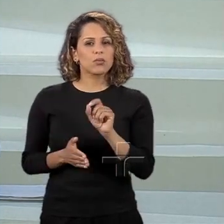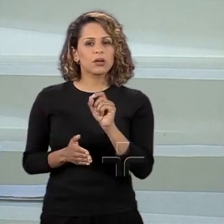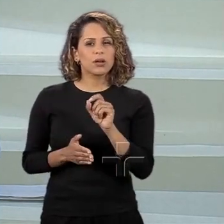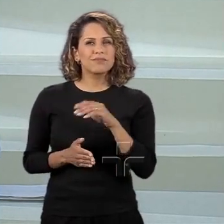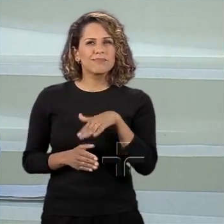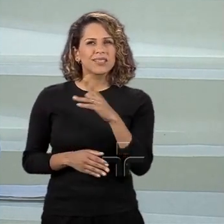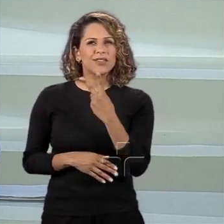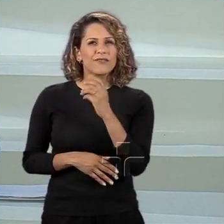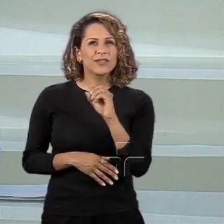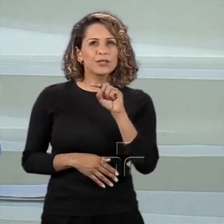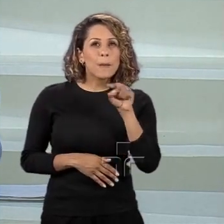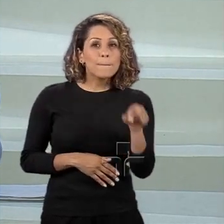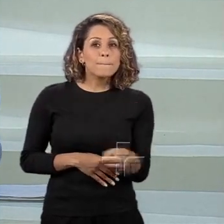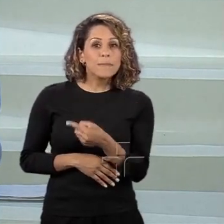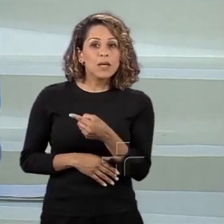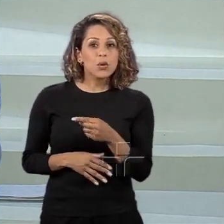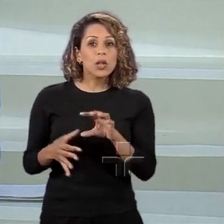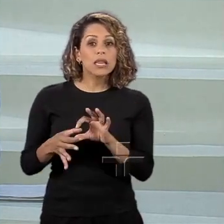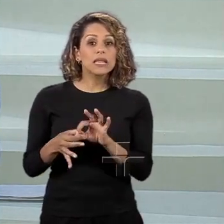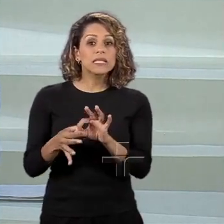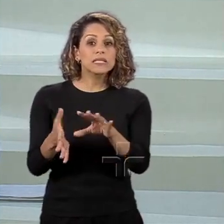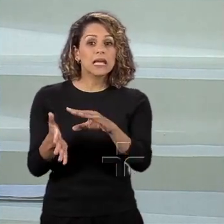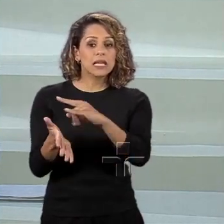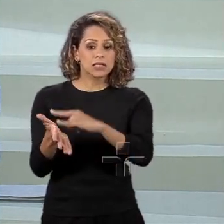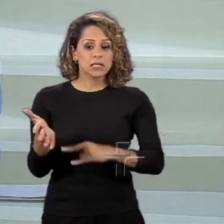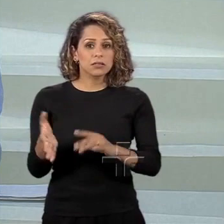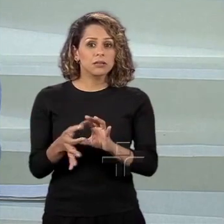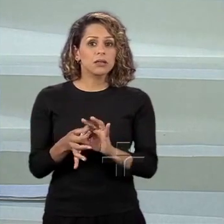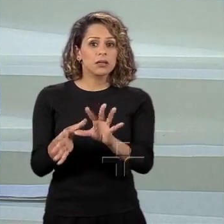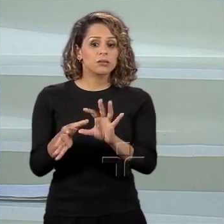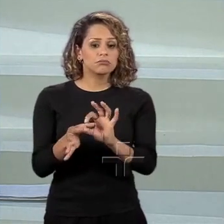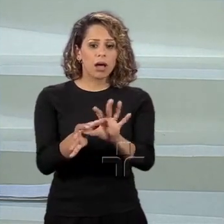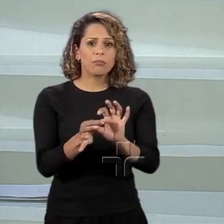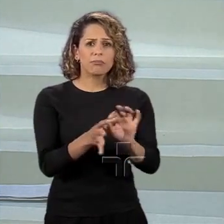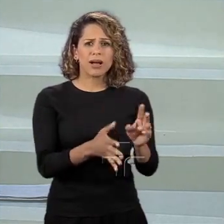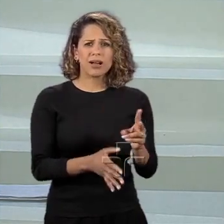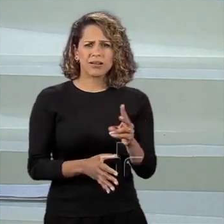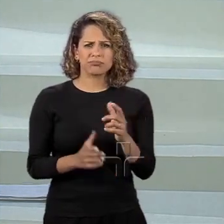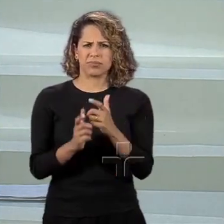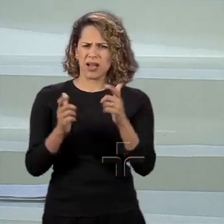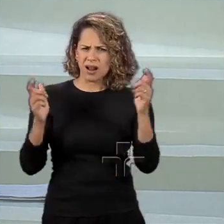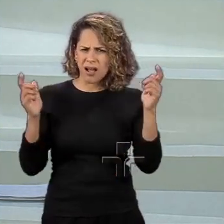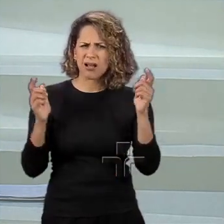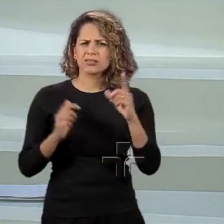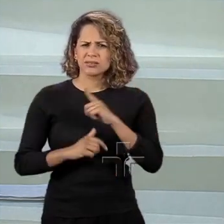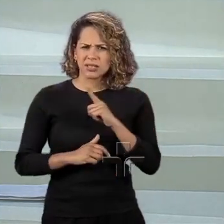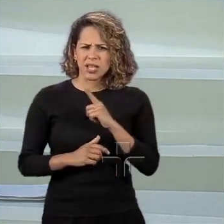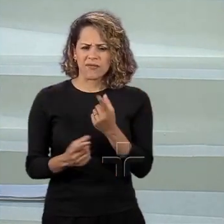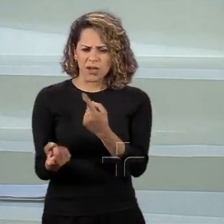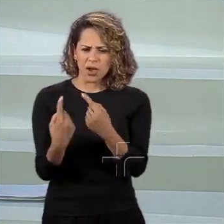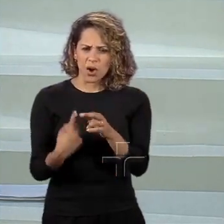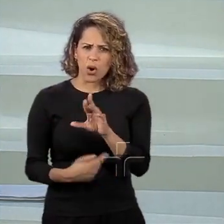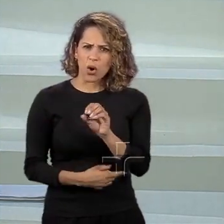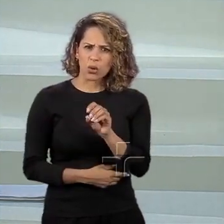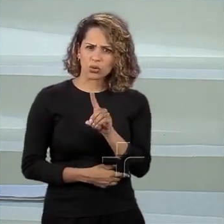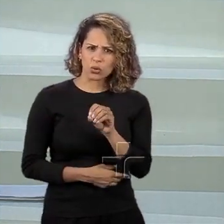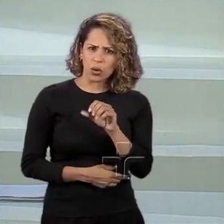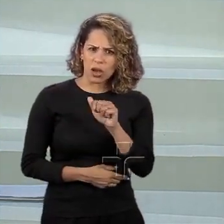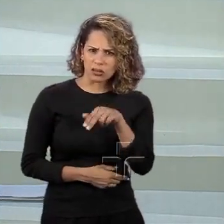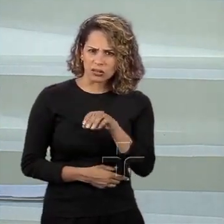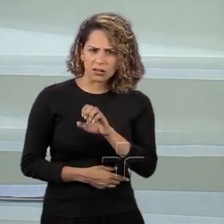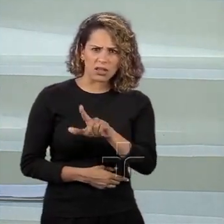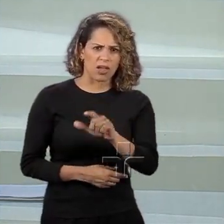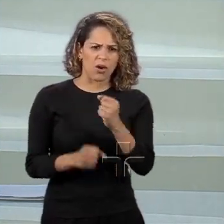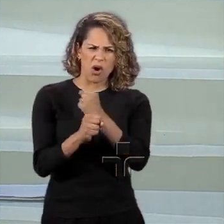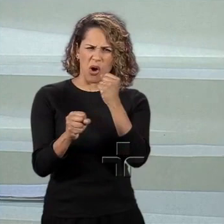mil licenças. Licenças pequenas, médias, grandes, super grandes, do Rodanel, de todas as obras do metrô. Veja o que é